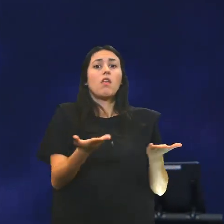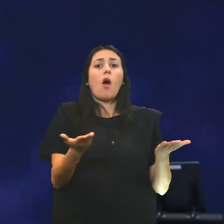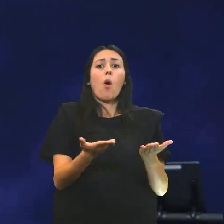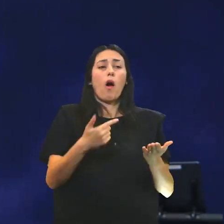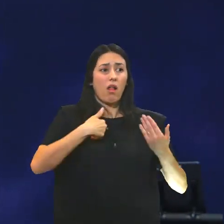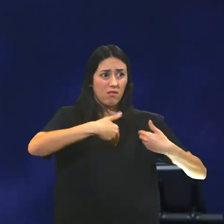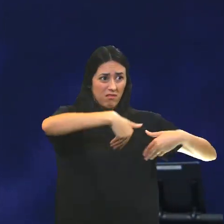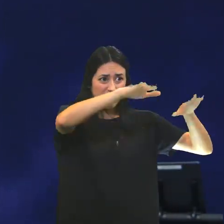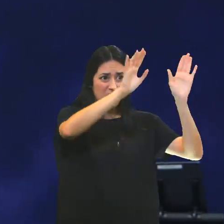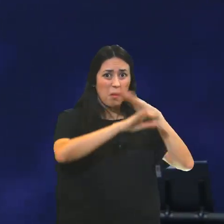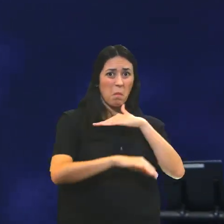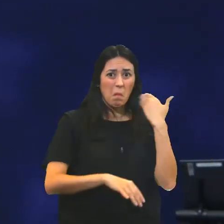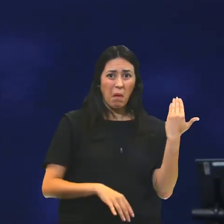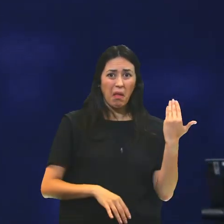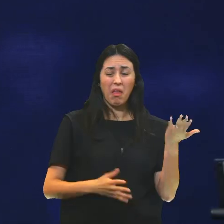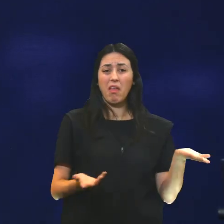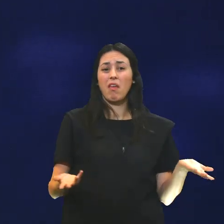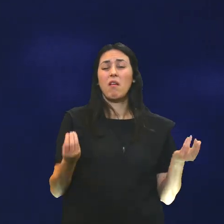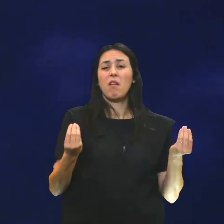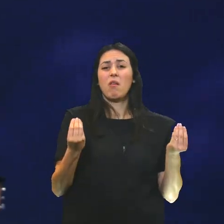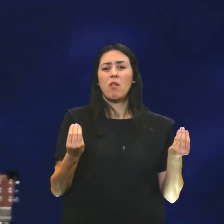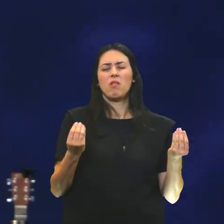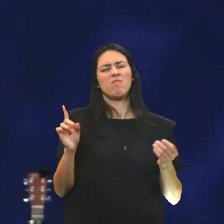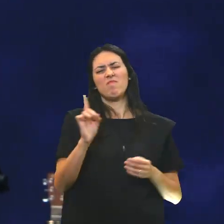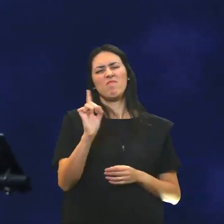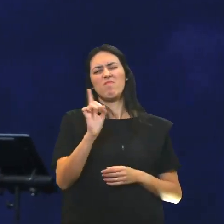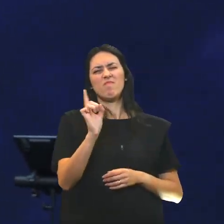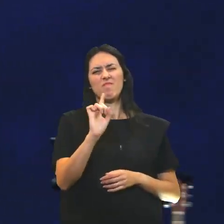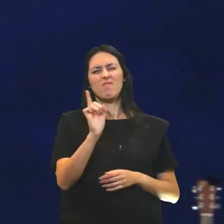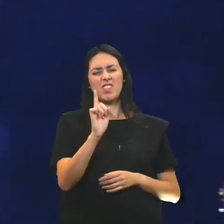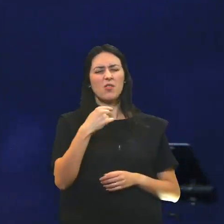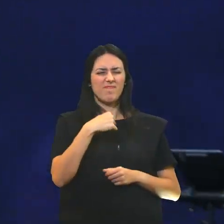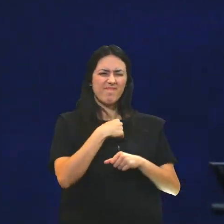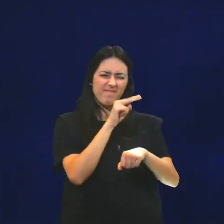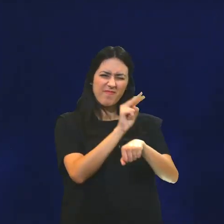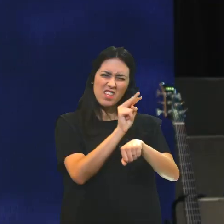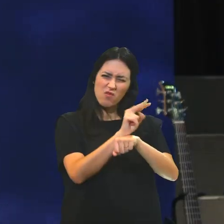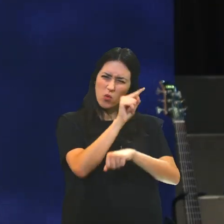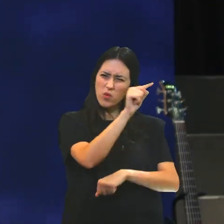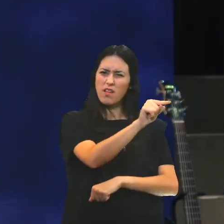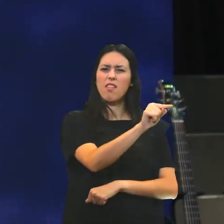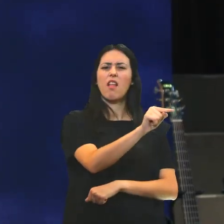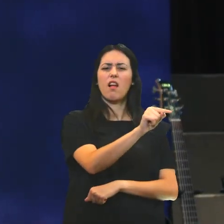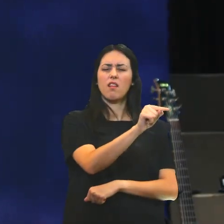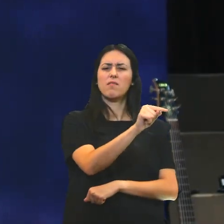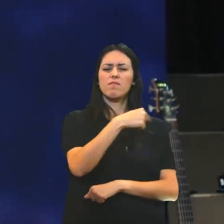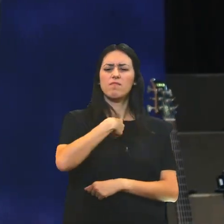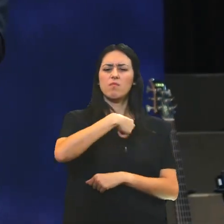morte. Não, eu vou trazer para mim, vou proteger e vou cuidar.